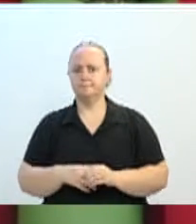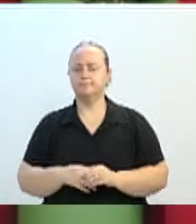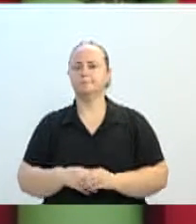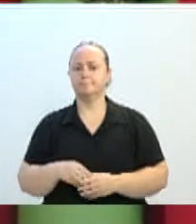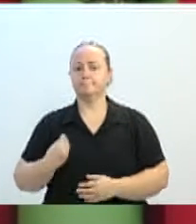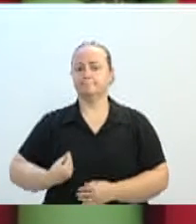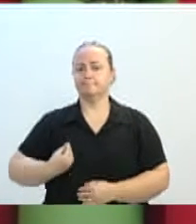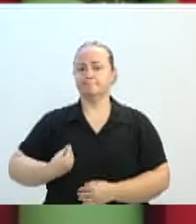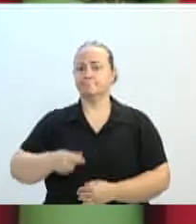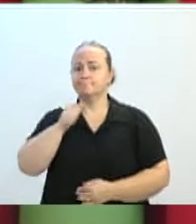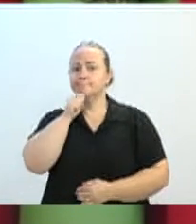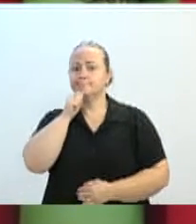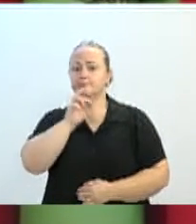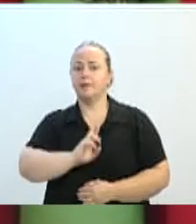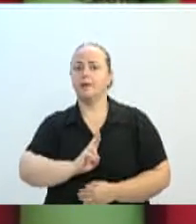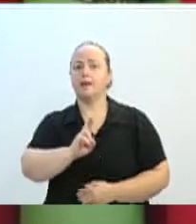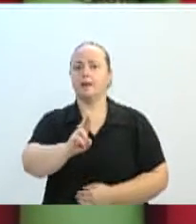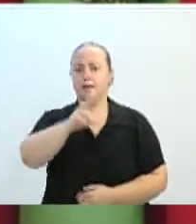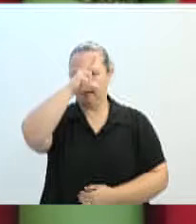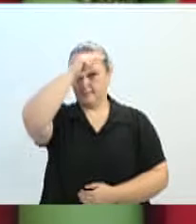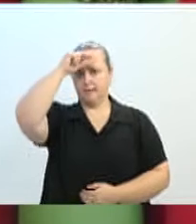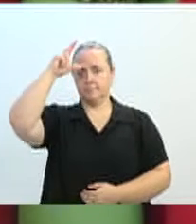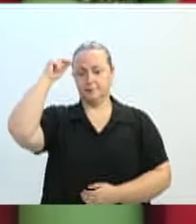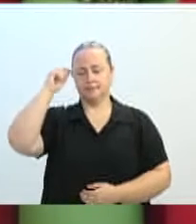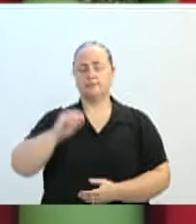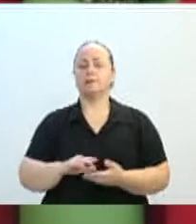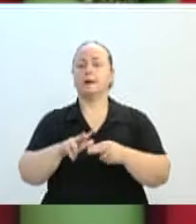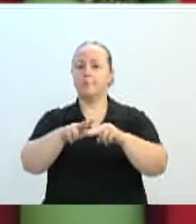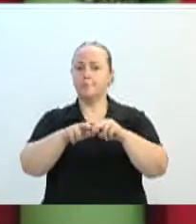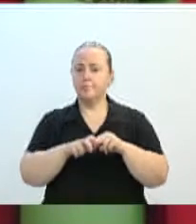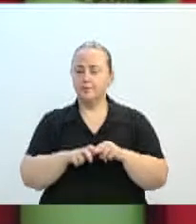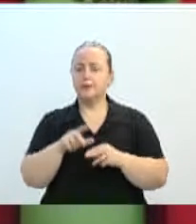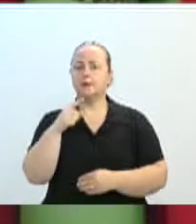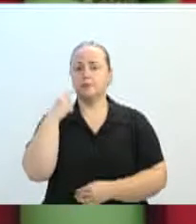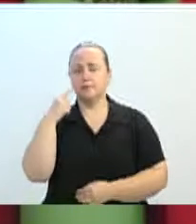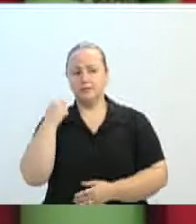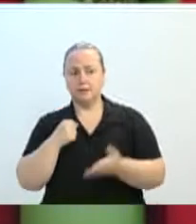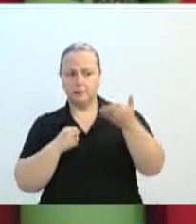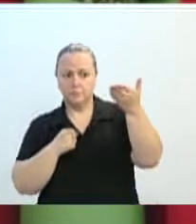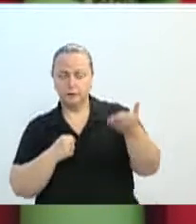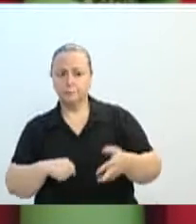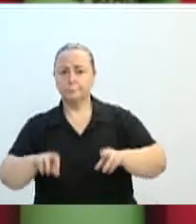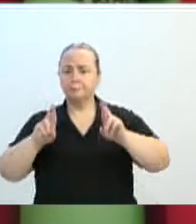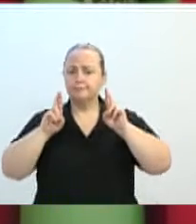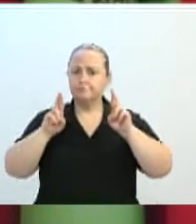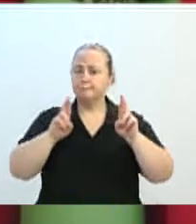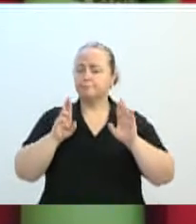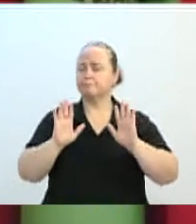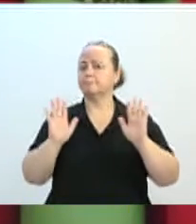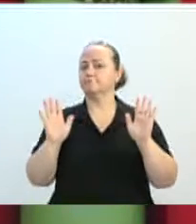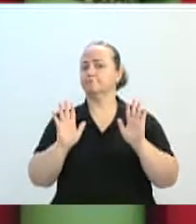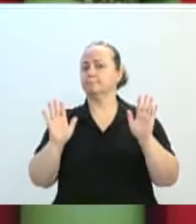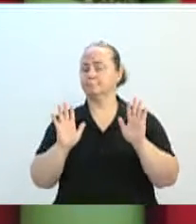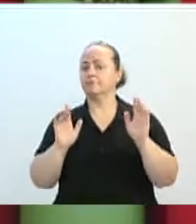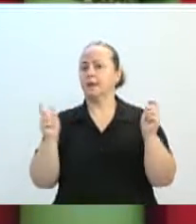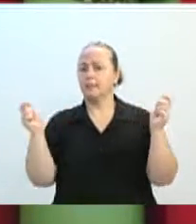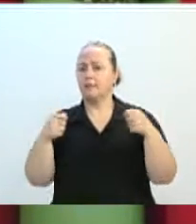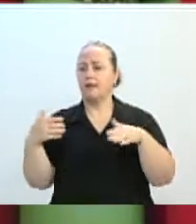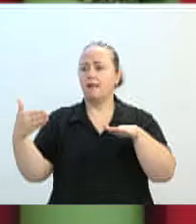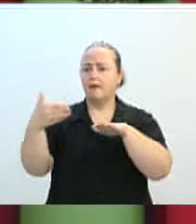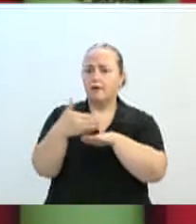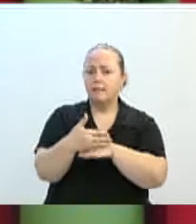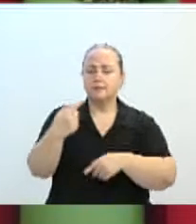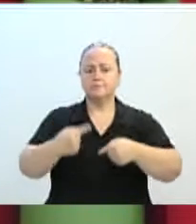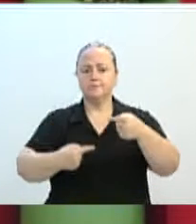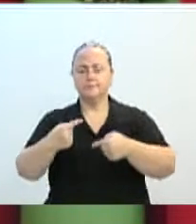não estar presente os representantes do executivo então espero Vereador Marcelo que isso de fato não aconteça e que possa vir aqui discutir explicar para a